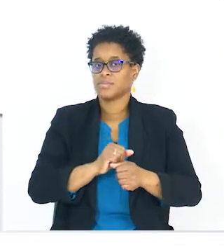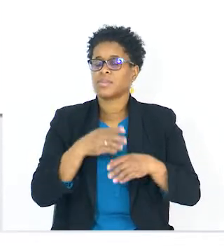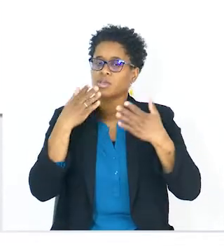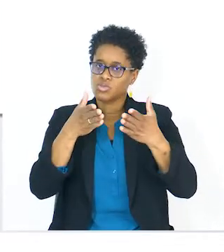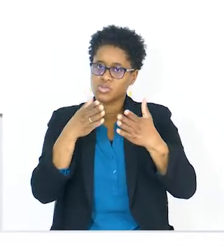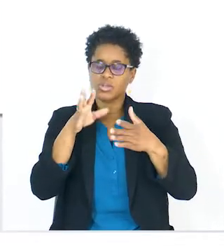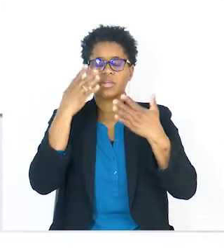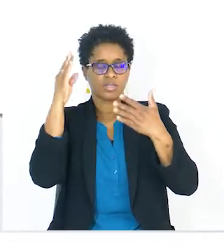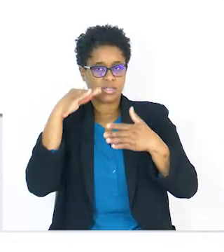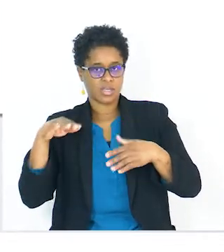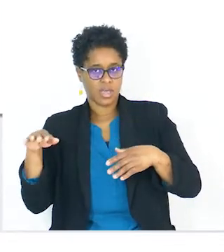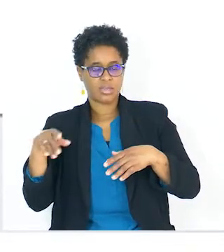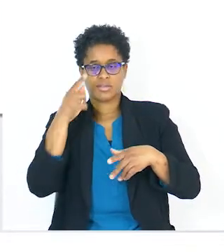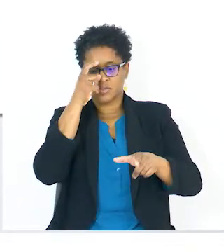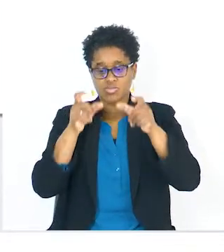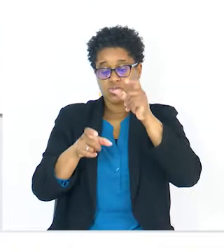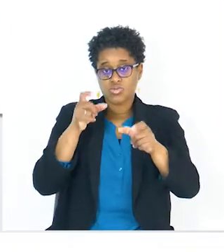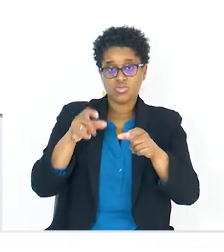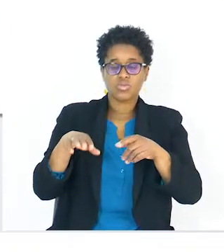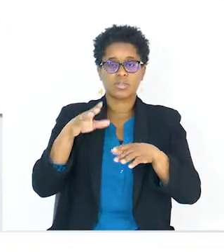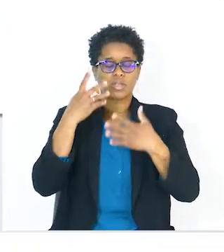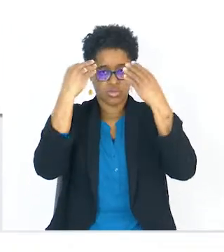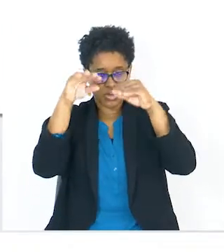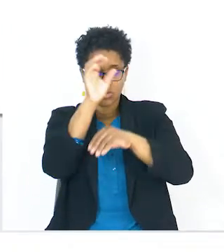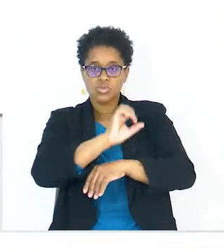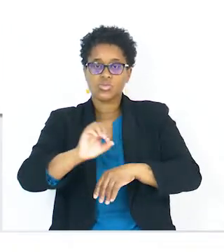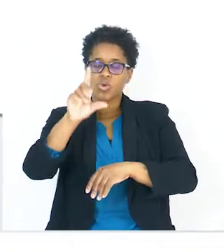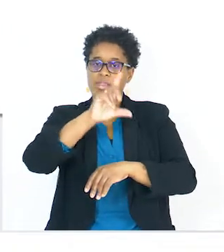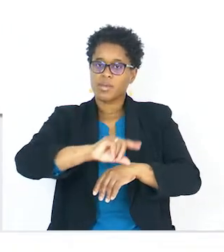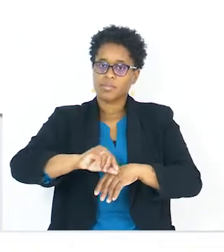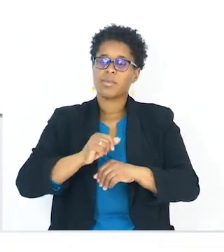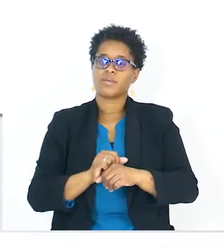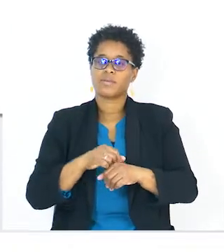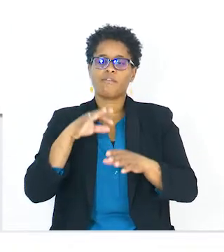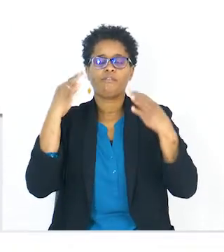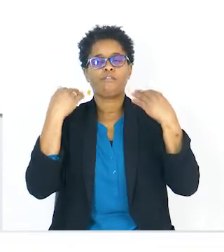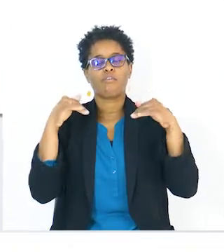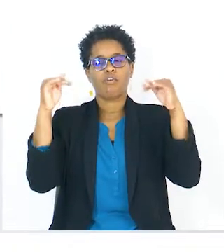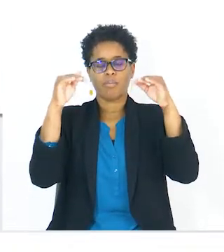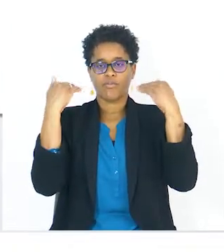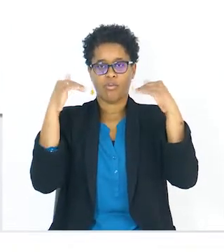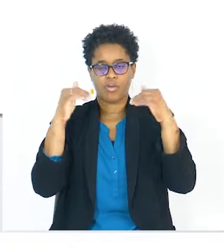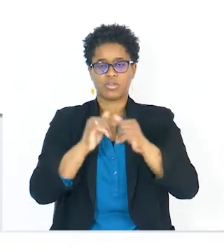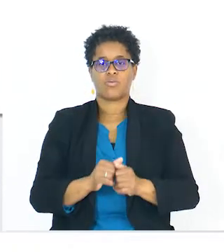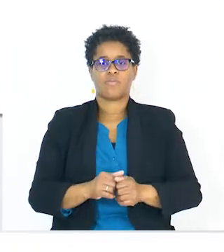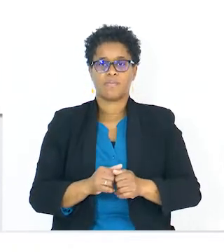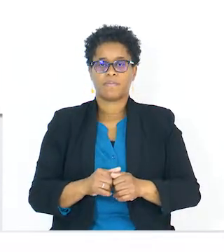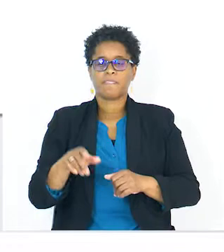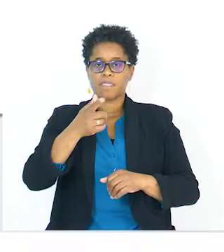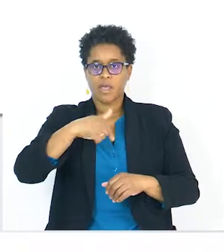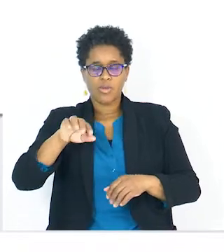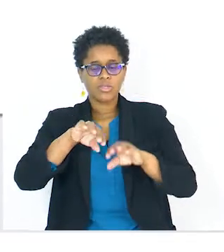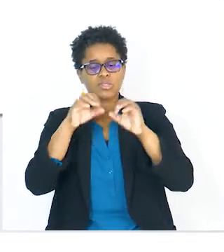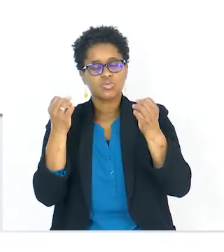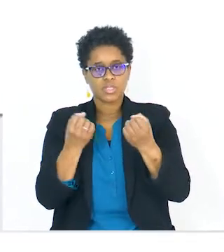que ajudam as crianças, as pessoas na sua educação e também na sua formação. Na